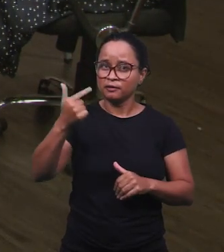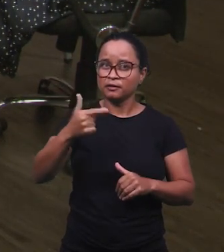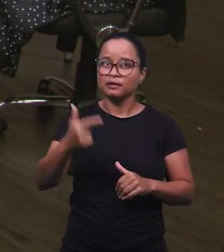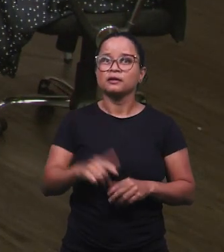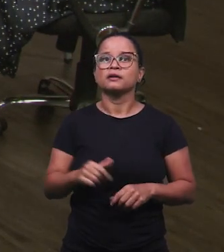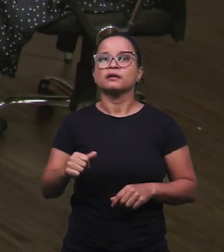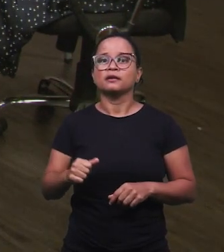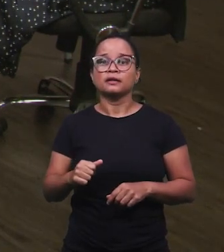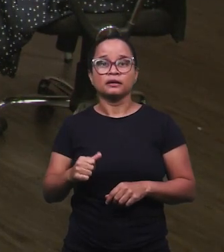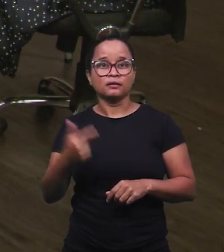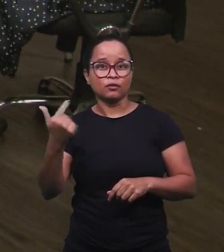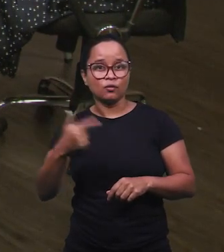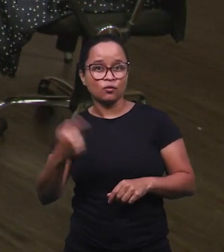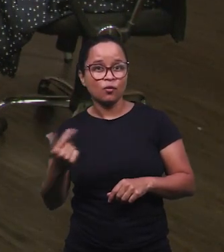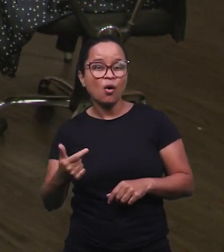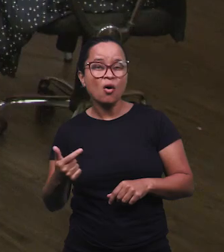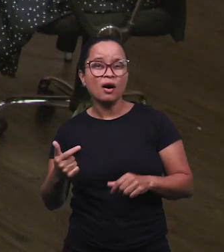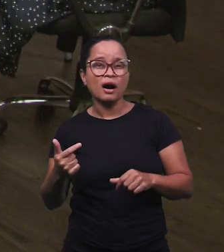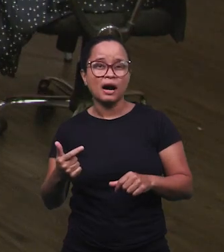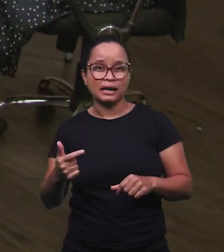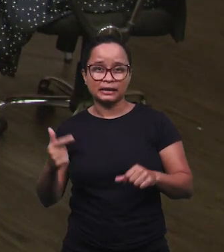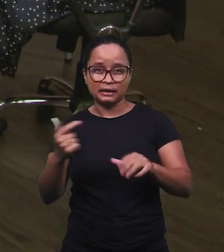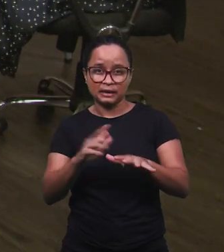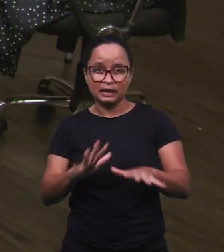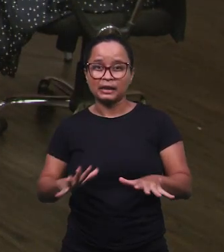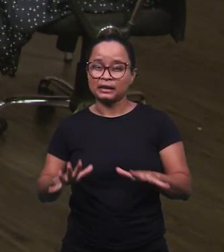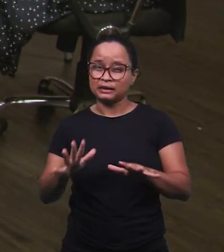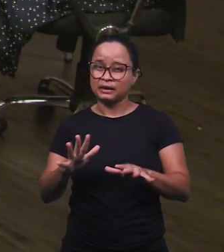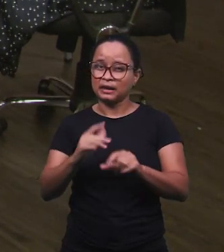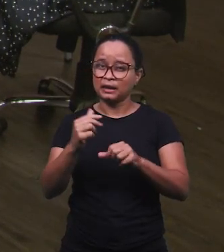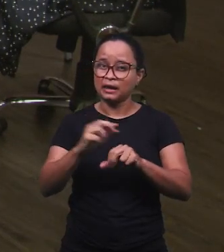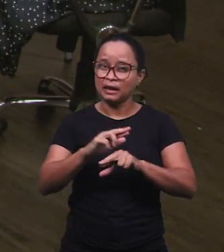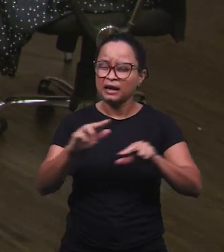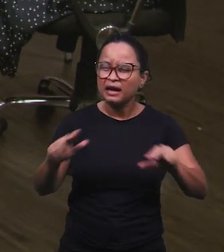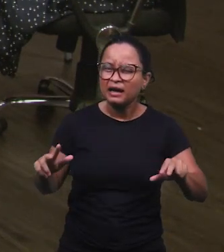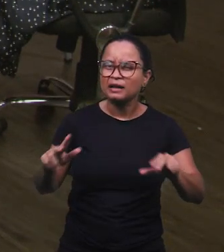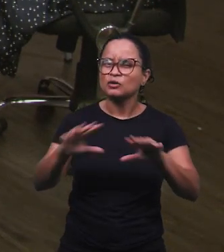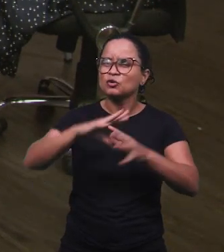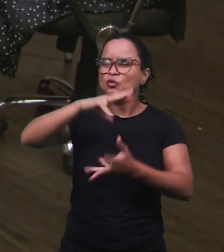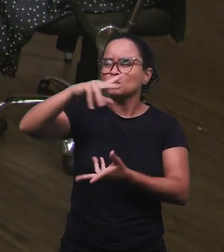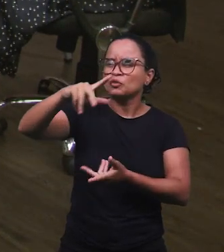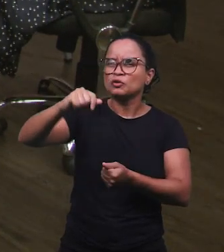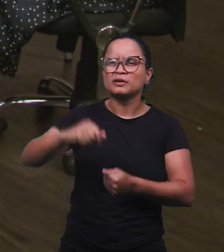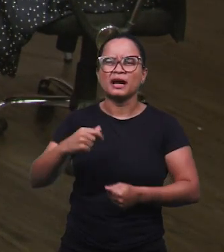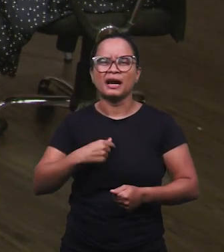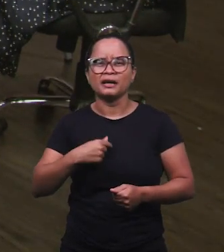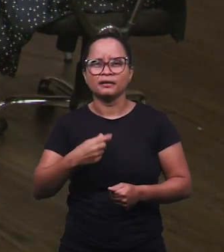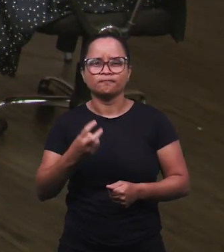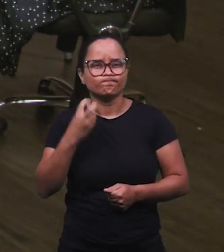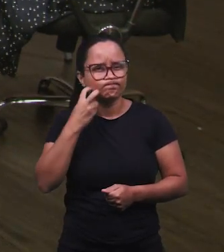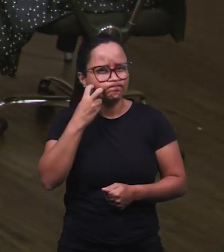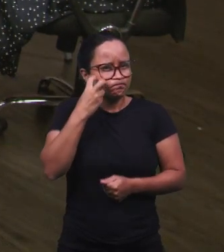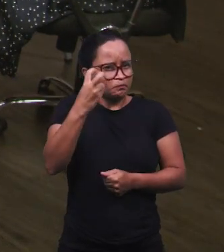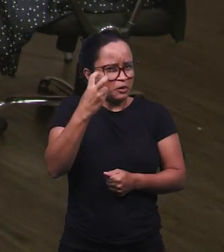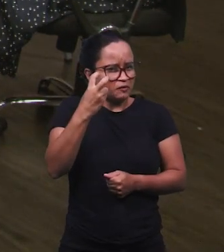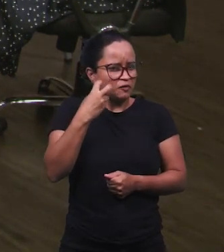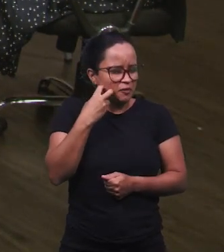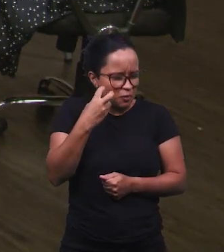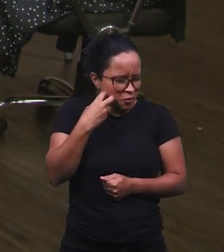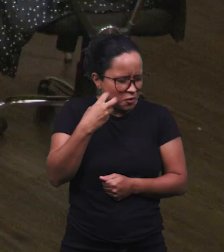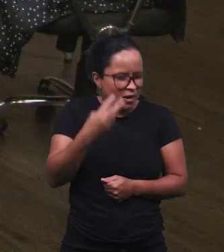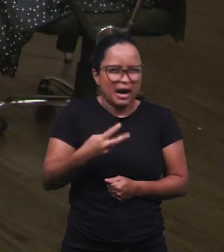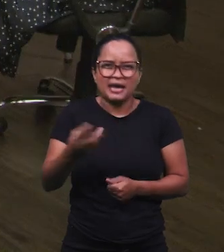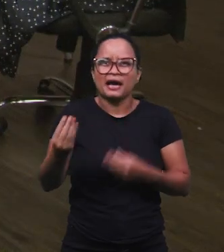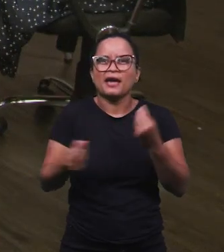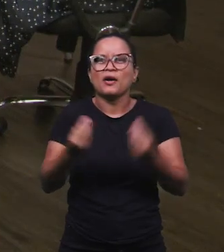mas se ela é a segunda, porque tem uma primeira. E principalmente os irmãos, às vezes, falam assim, mas eu sou tímido, eu não consigo gravar um vídeo igual a Manu, eu